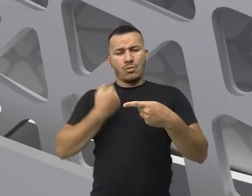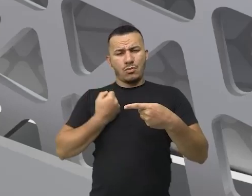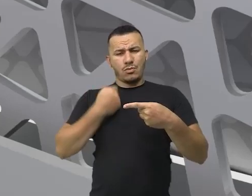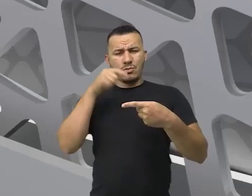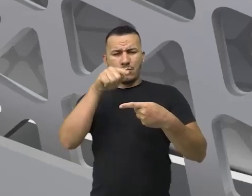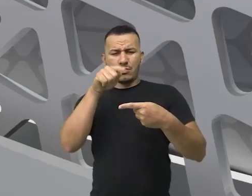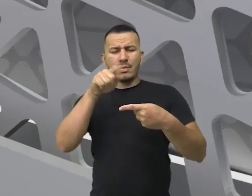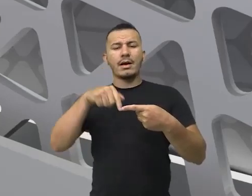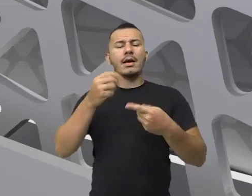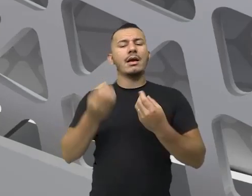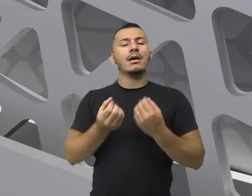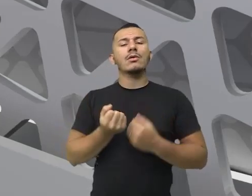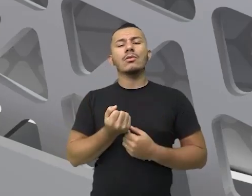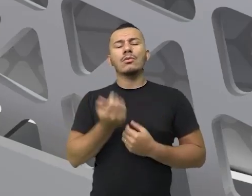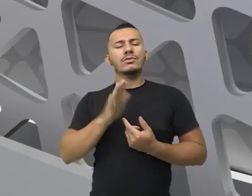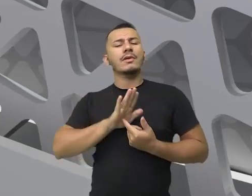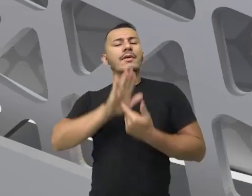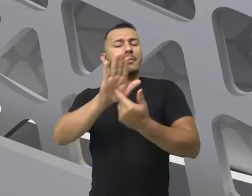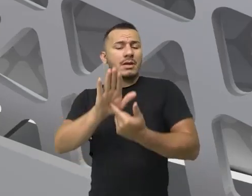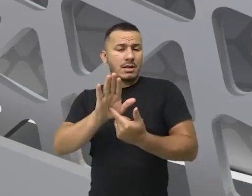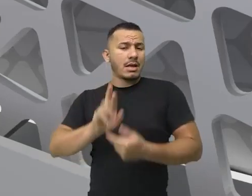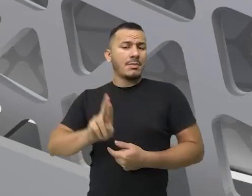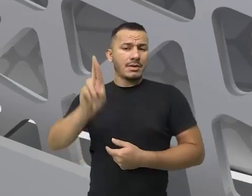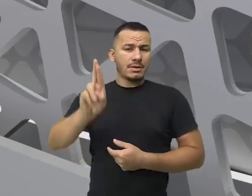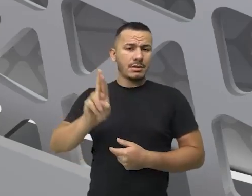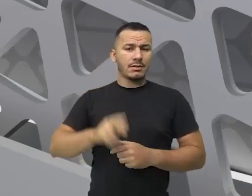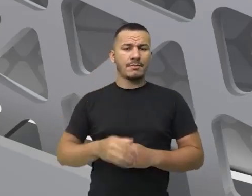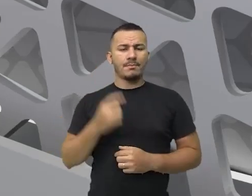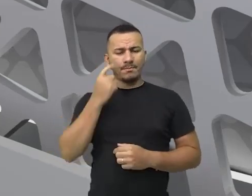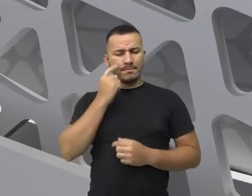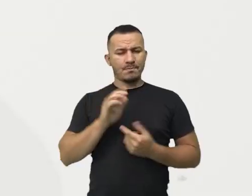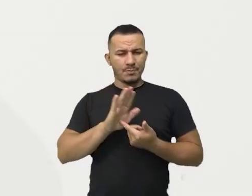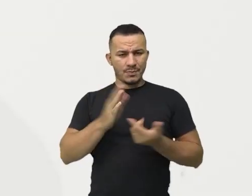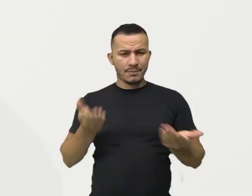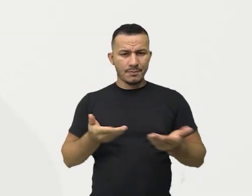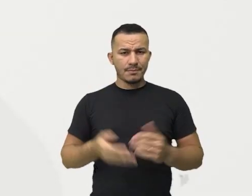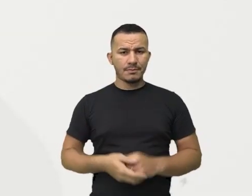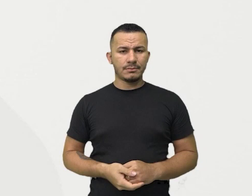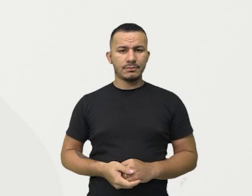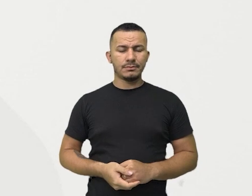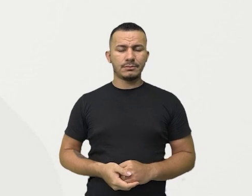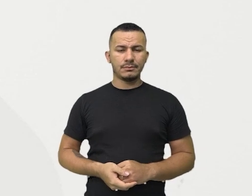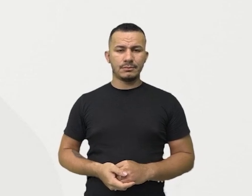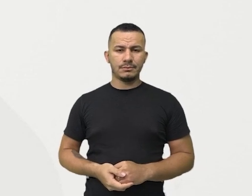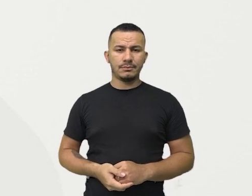nós queremos representar, tá bom? Então, vamos então resolver nossas questões aí.